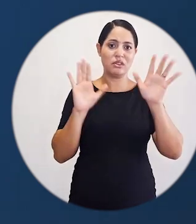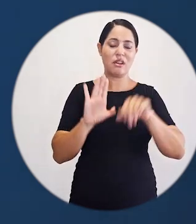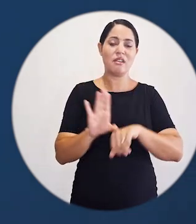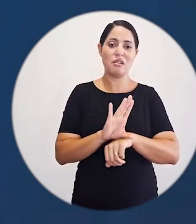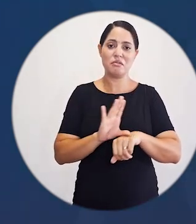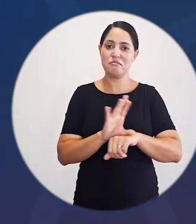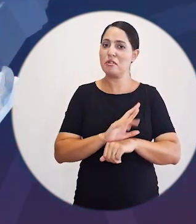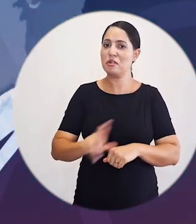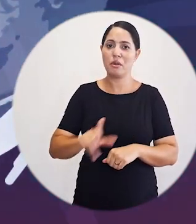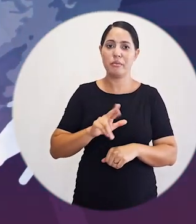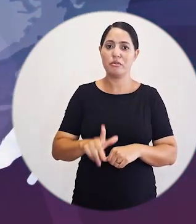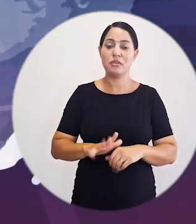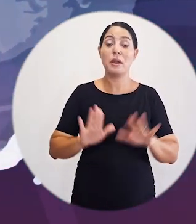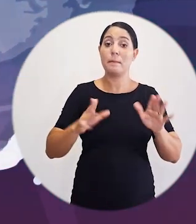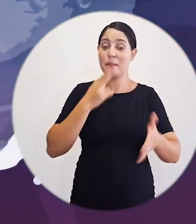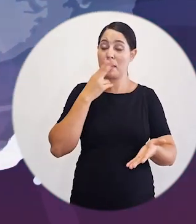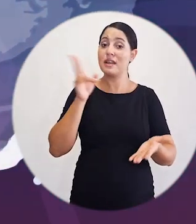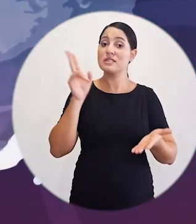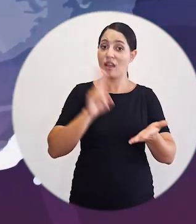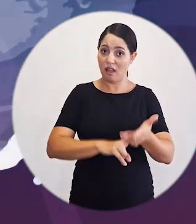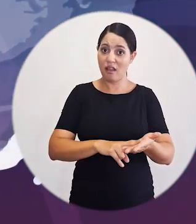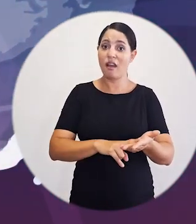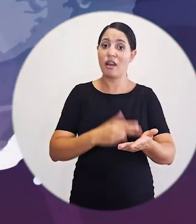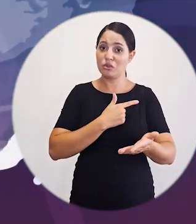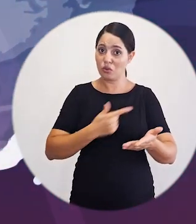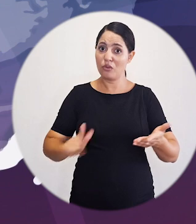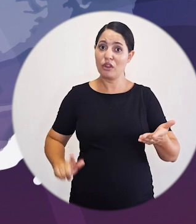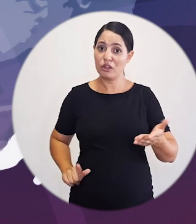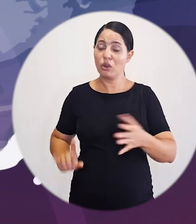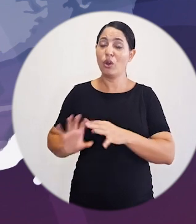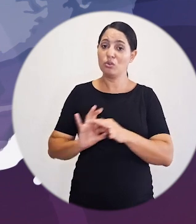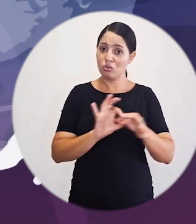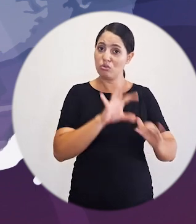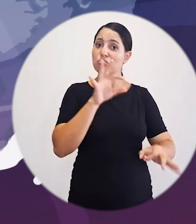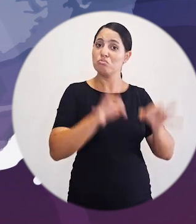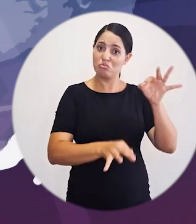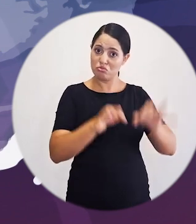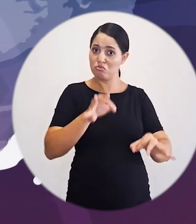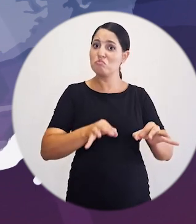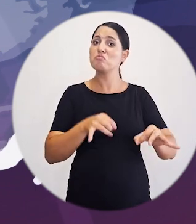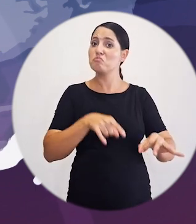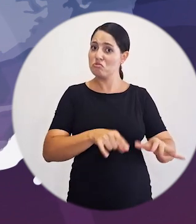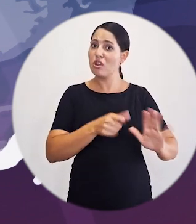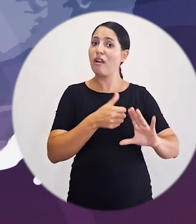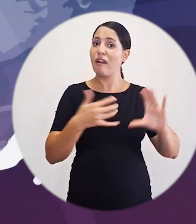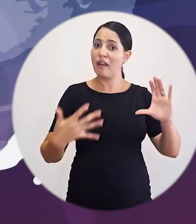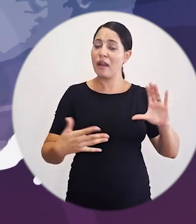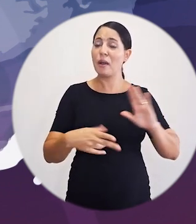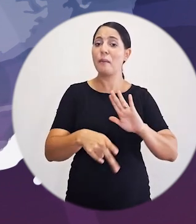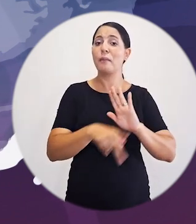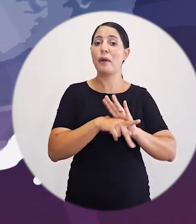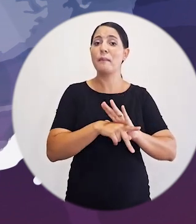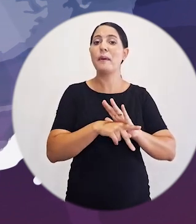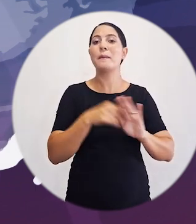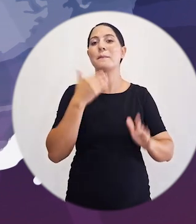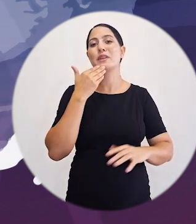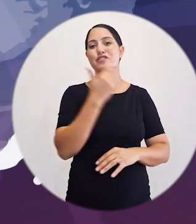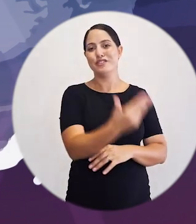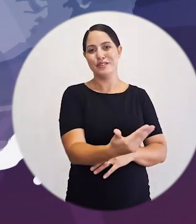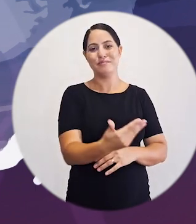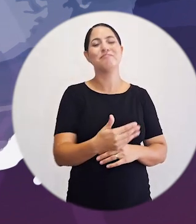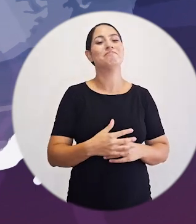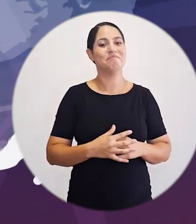direito formalmente constituído, como na Constituição de 88, a carta destinada ao governador tinha natureza